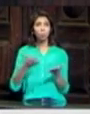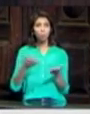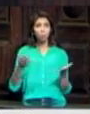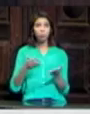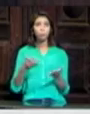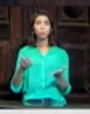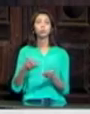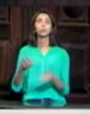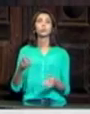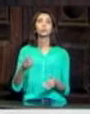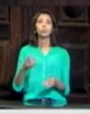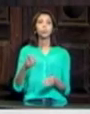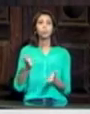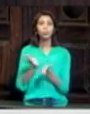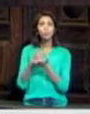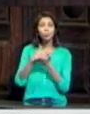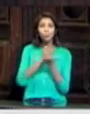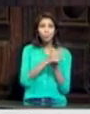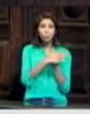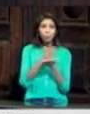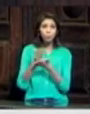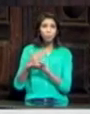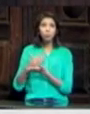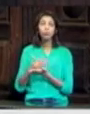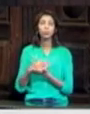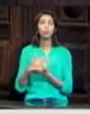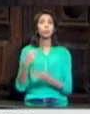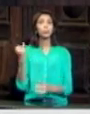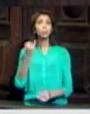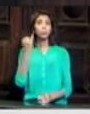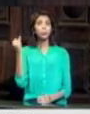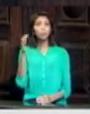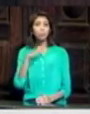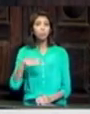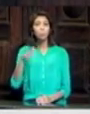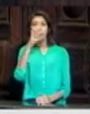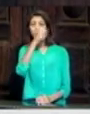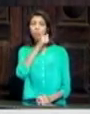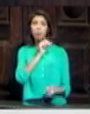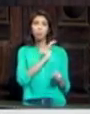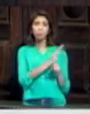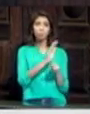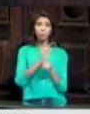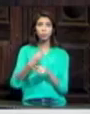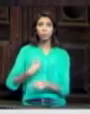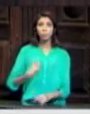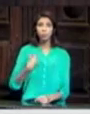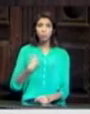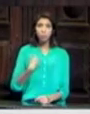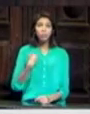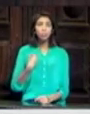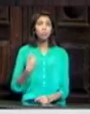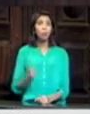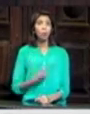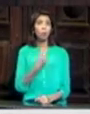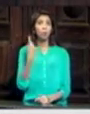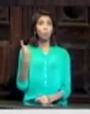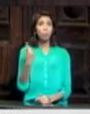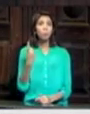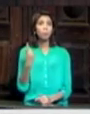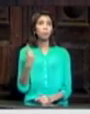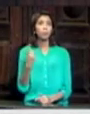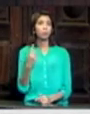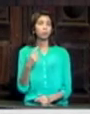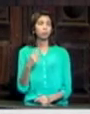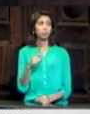com a divisória metálica, essencial para salvar vidas, uma luta nossa neste